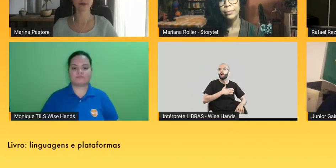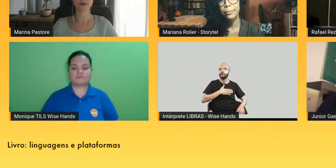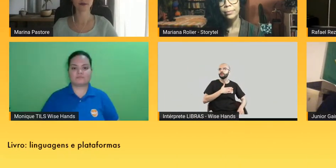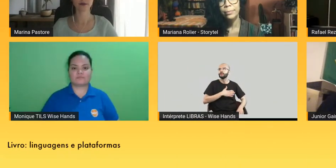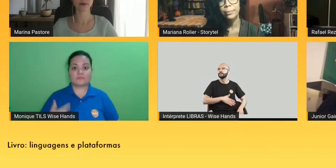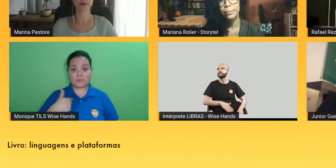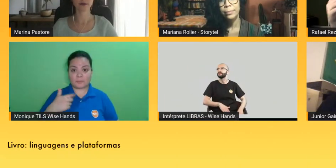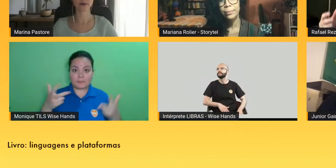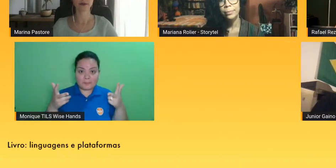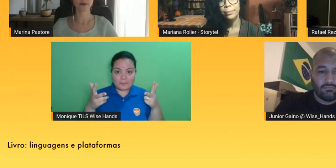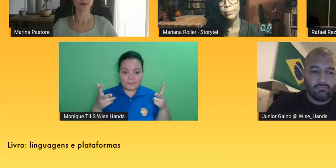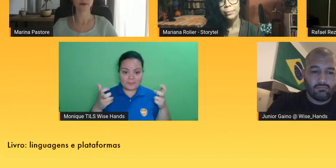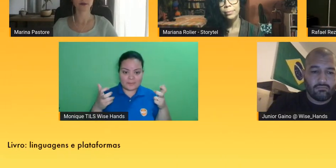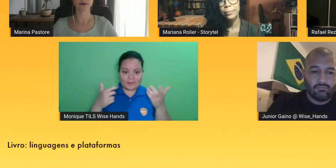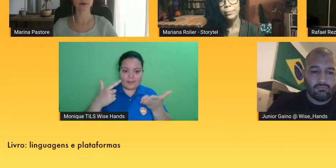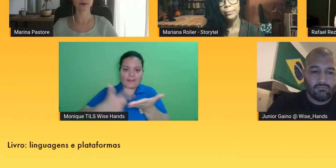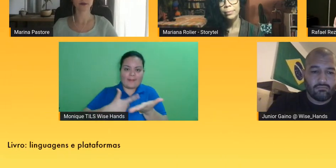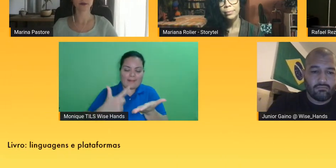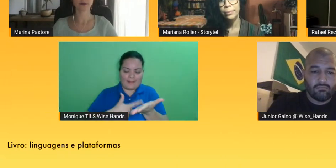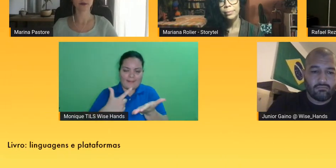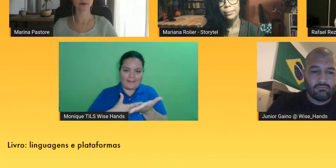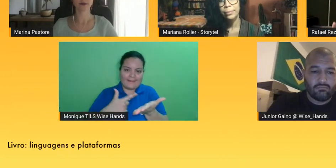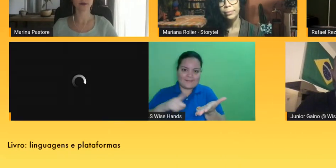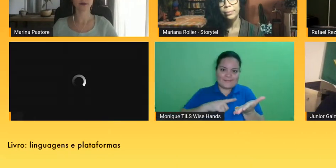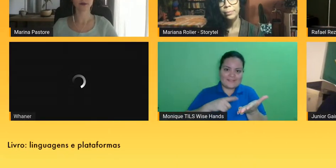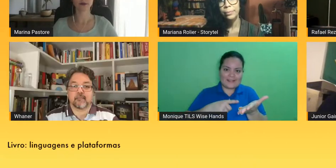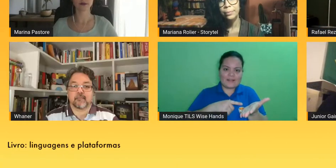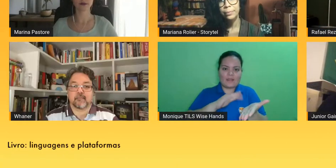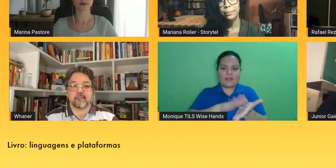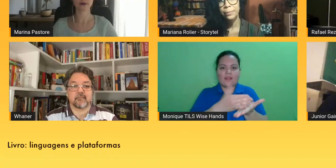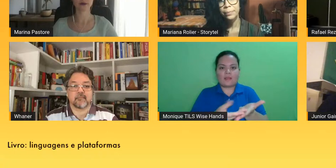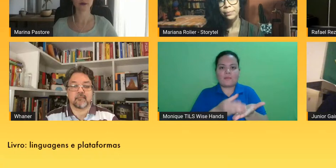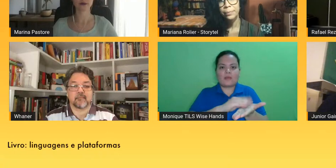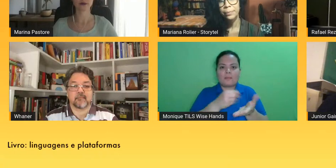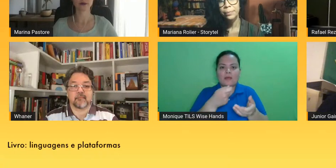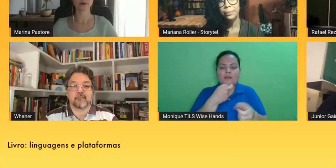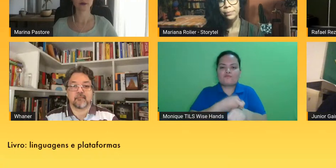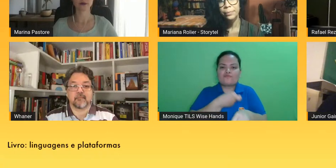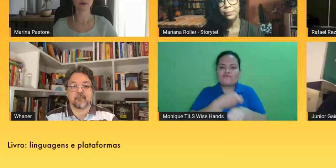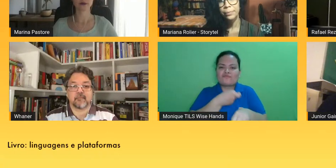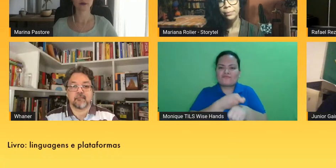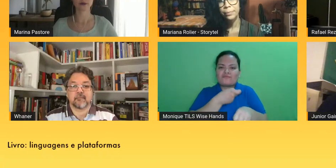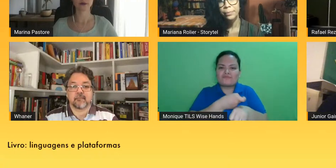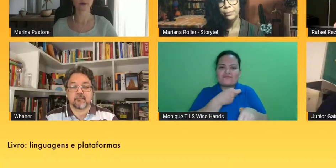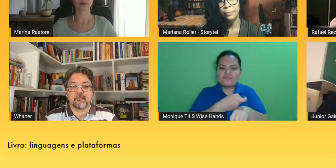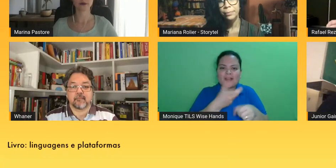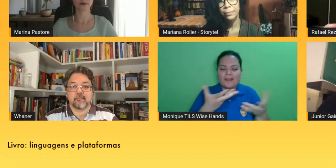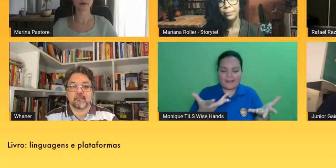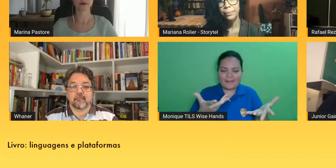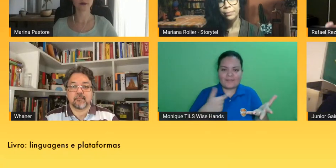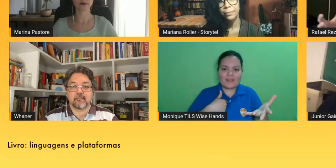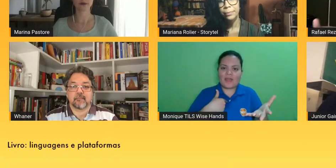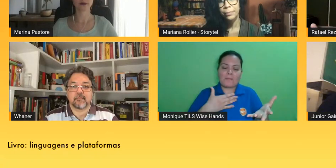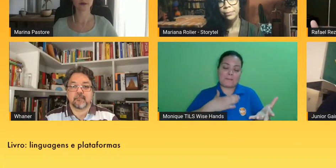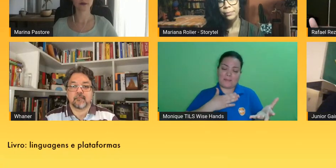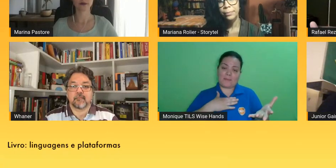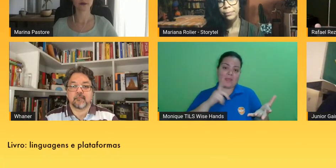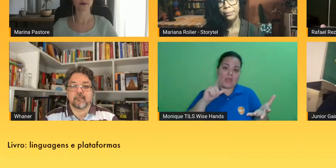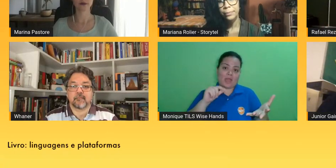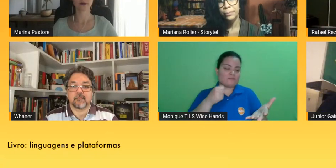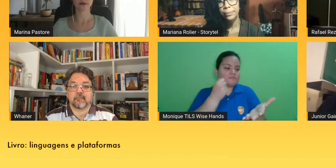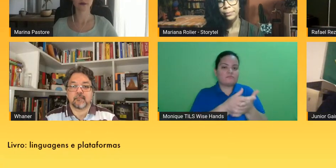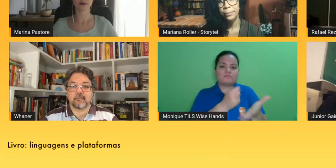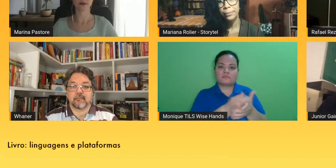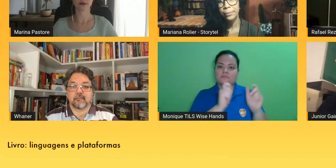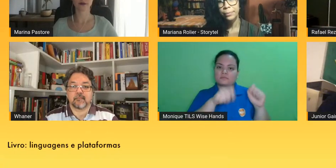uma capa dura que tem diversas outras coisas assim nesse sentido como o mesmo recurso como uma coisa onde você compra e você